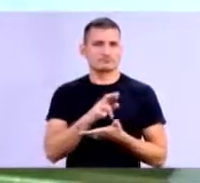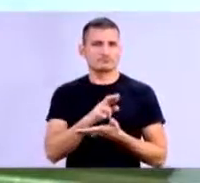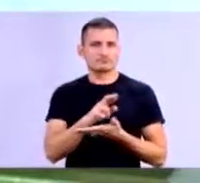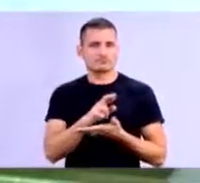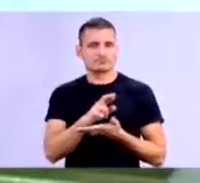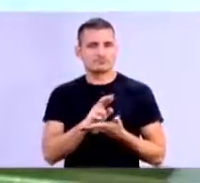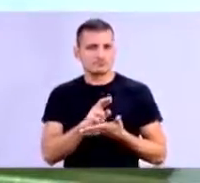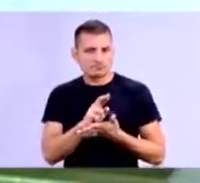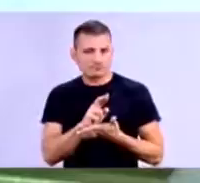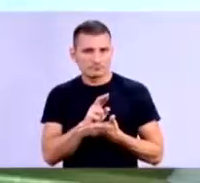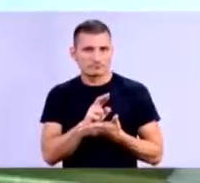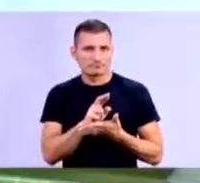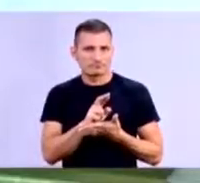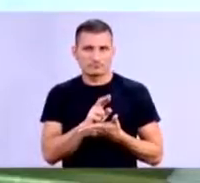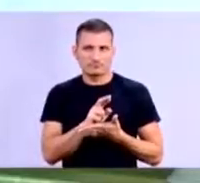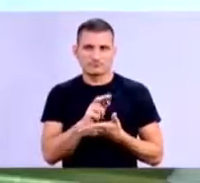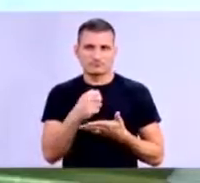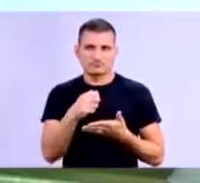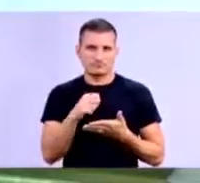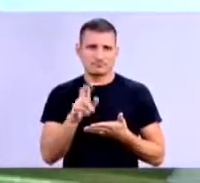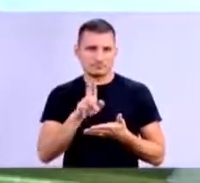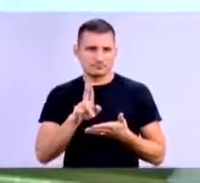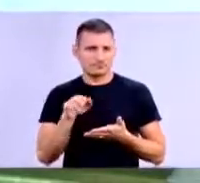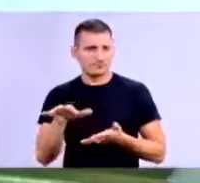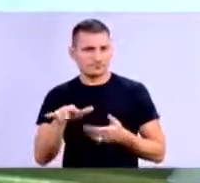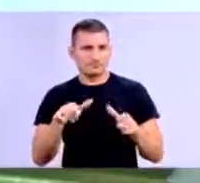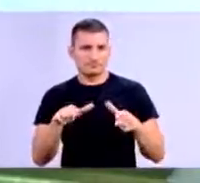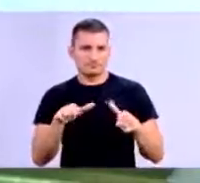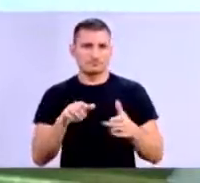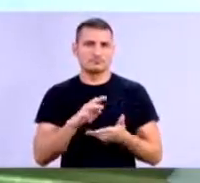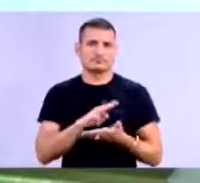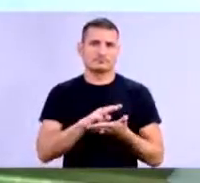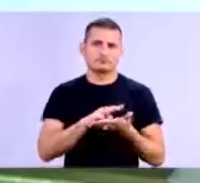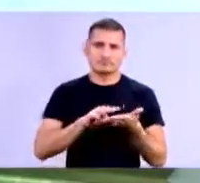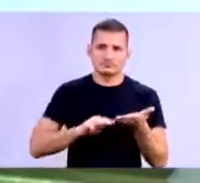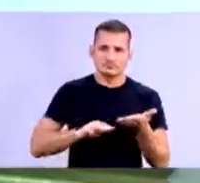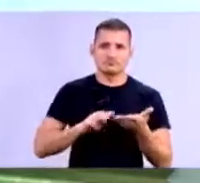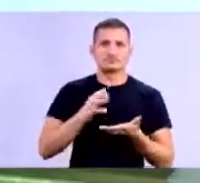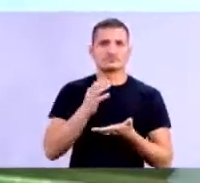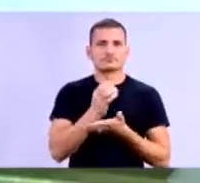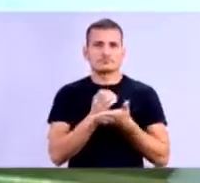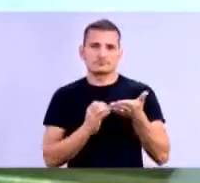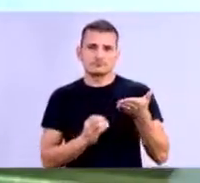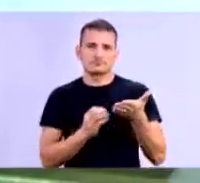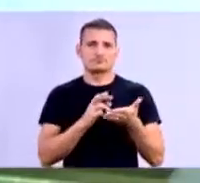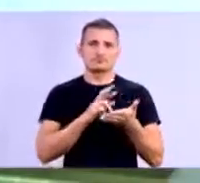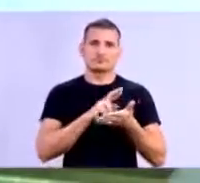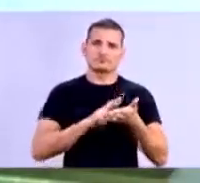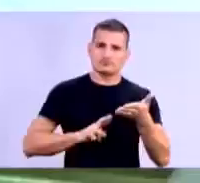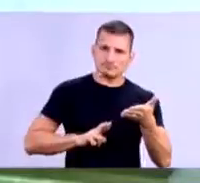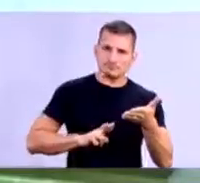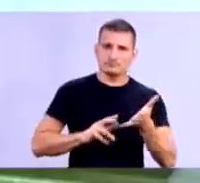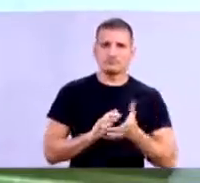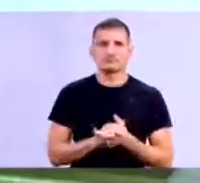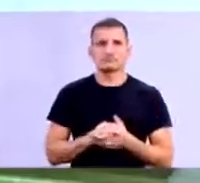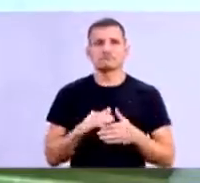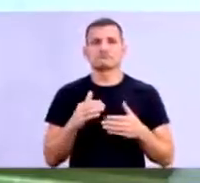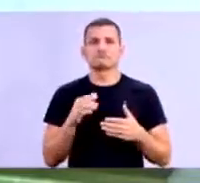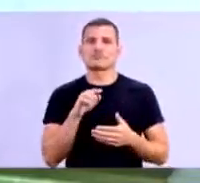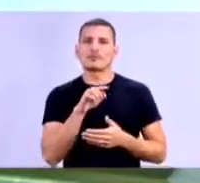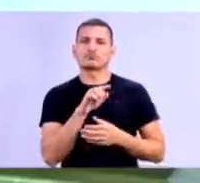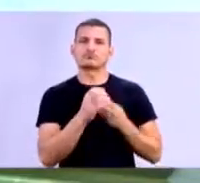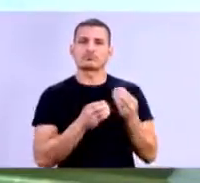redação oficial que a gente precisa utilizar no ambiente de trabalho. Um memorando, um ofício, um relatório. E quais são as